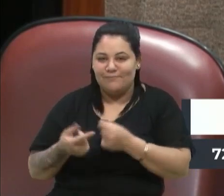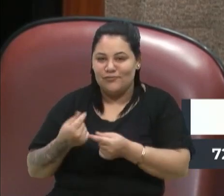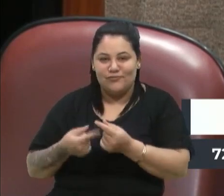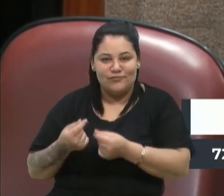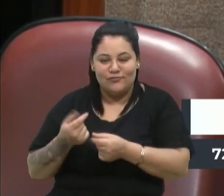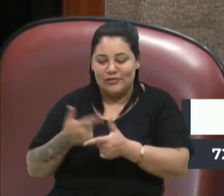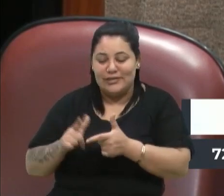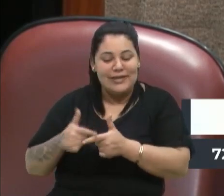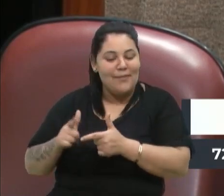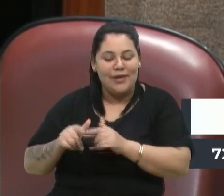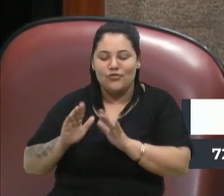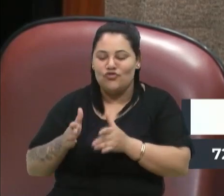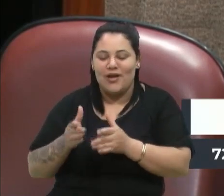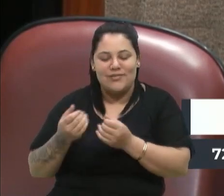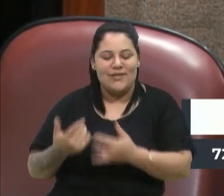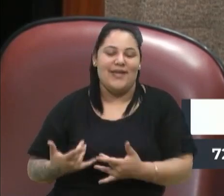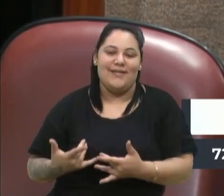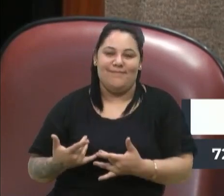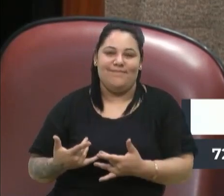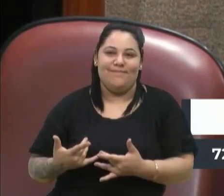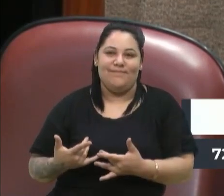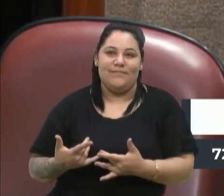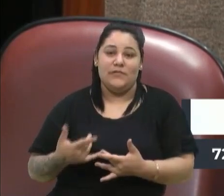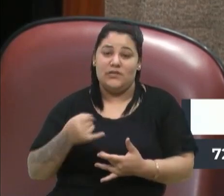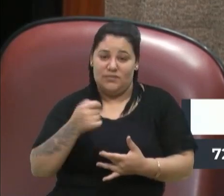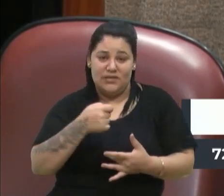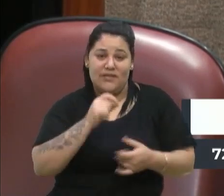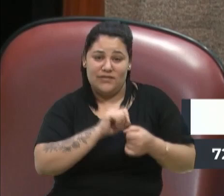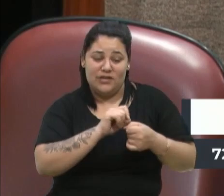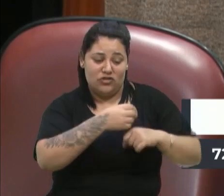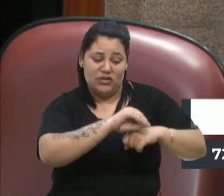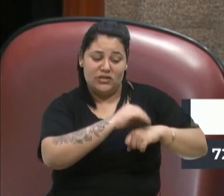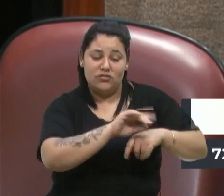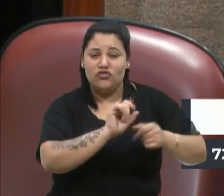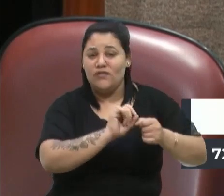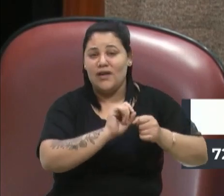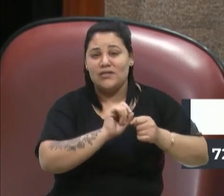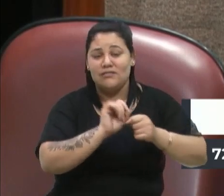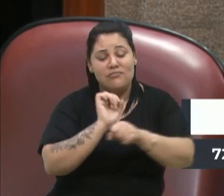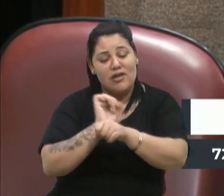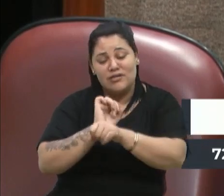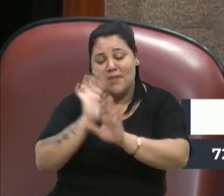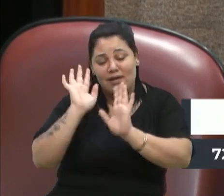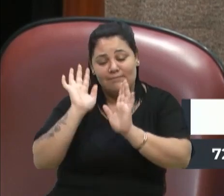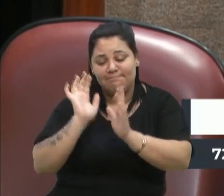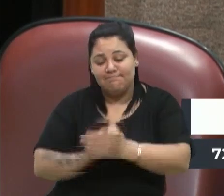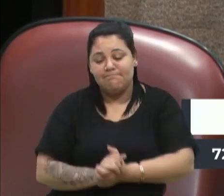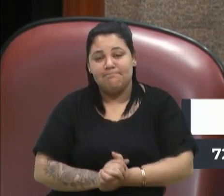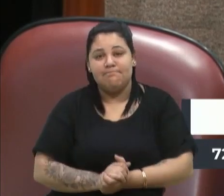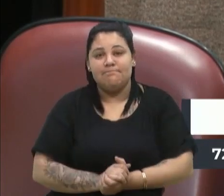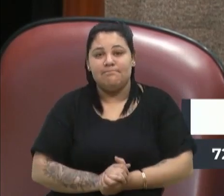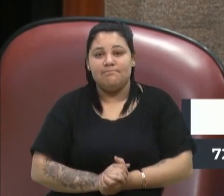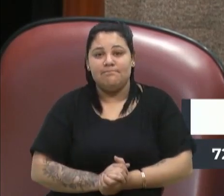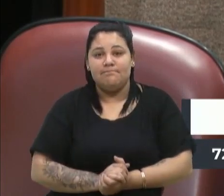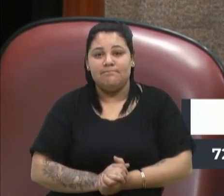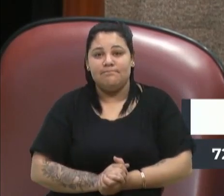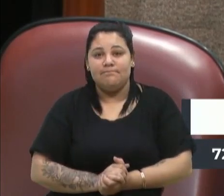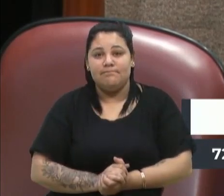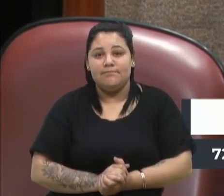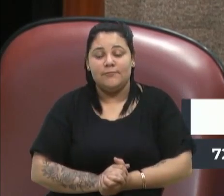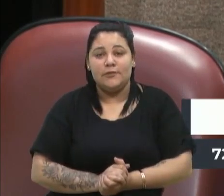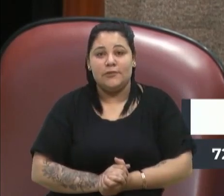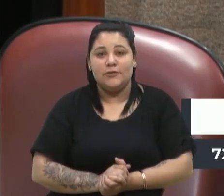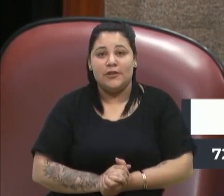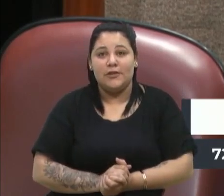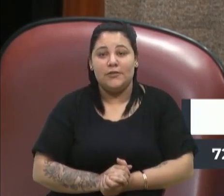de vezes eu falei se precisa fazer indicação de fazer indicação E aí a gente aguarda Então eu acho que poderiam ter sido feito Três